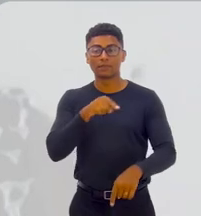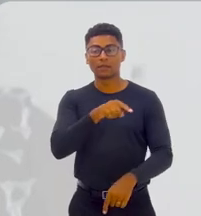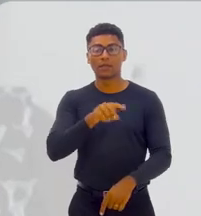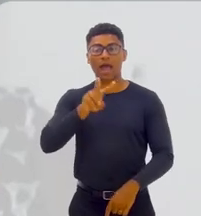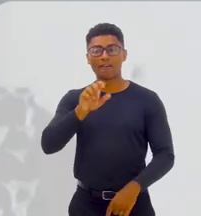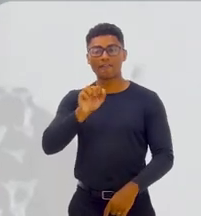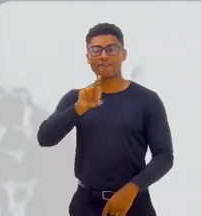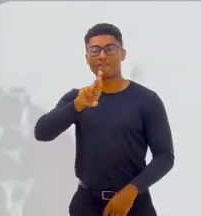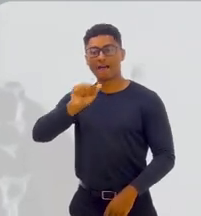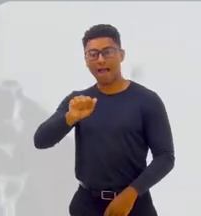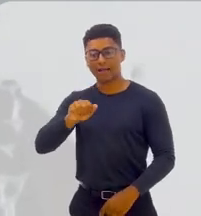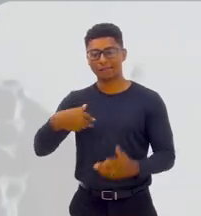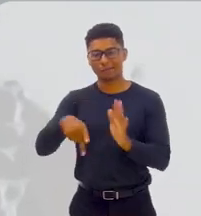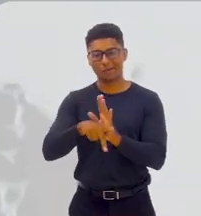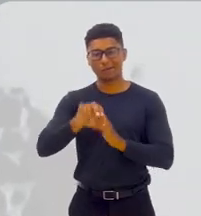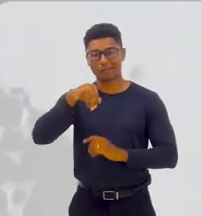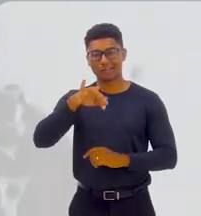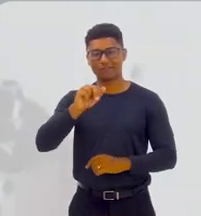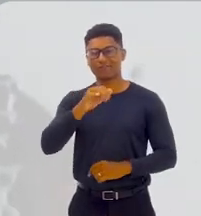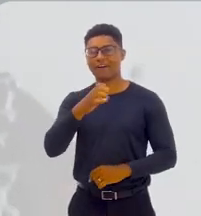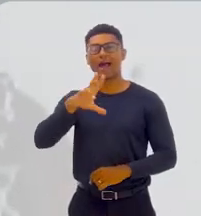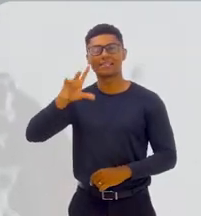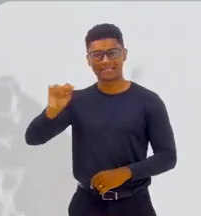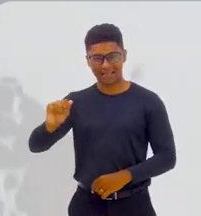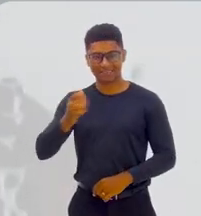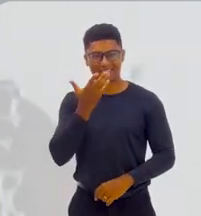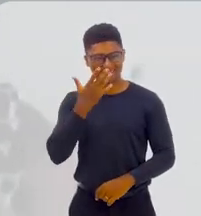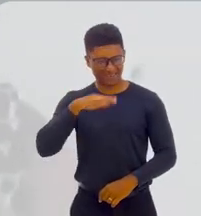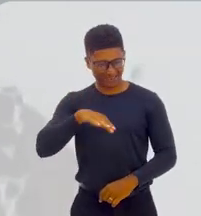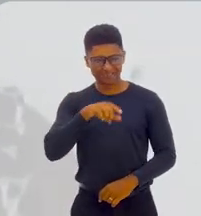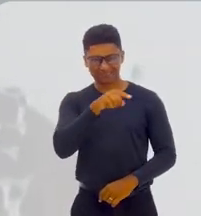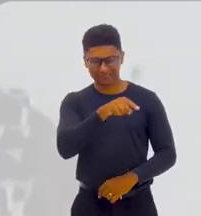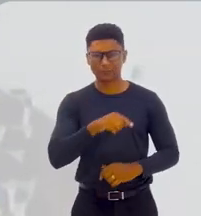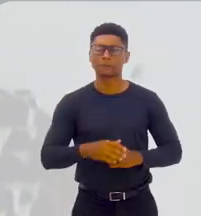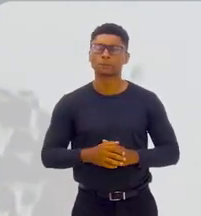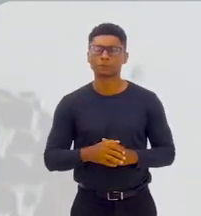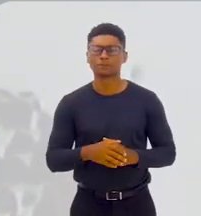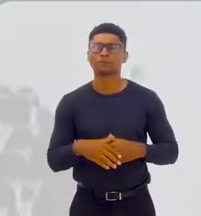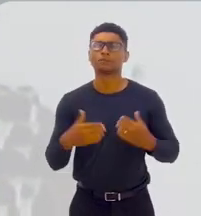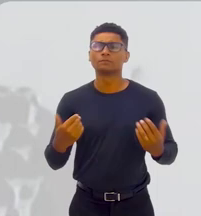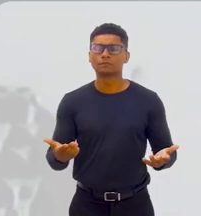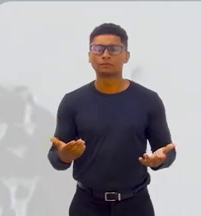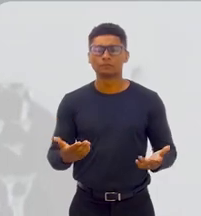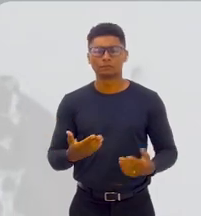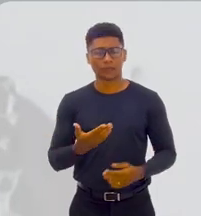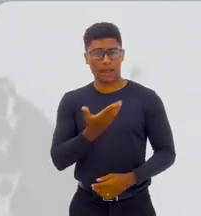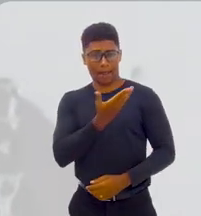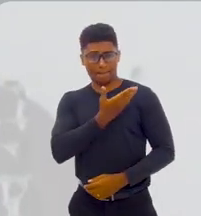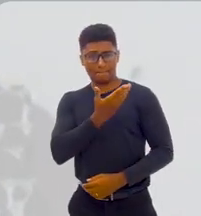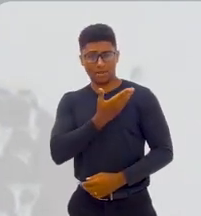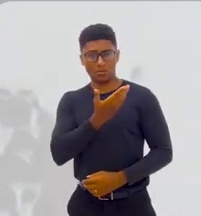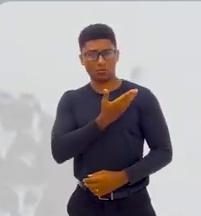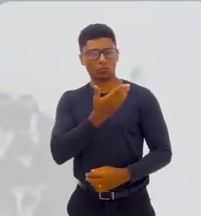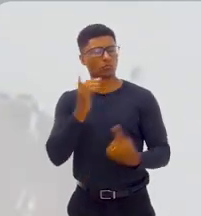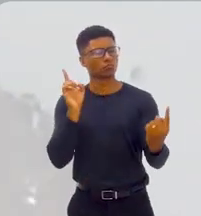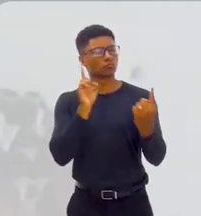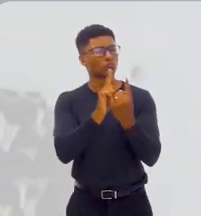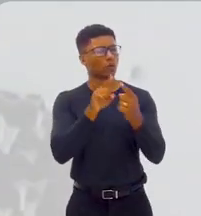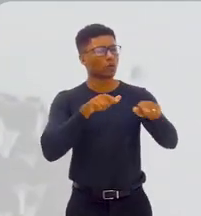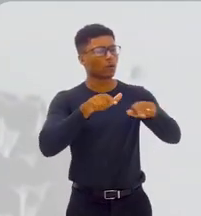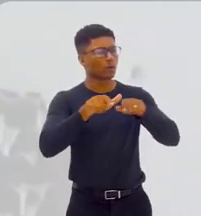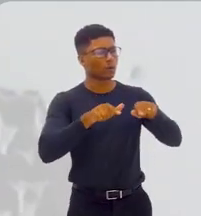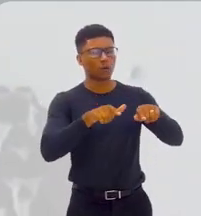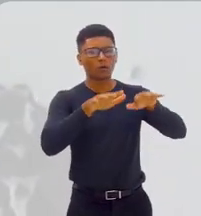de infância no Sambódromo, no Rio de Janeiro, né? E lá, uma defensora pública meio que me amadrinhou e eu fiquei